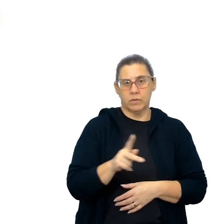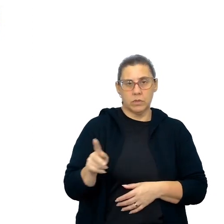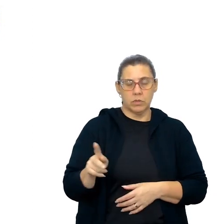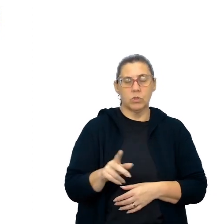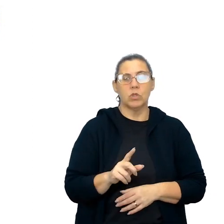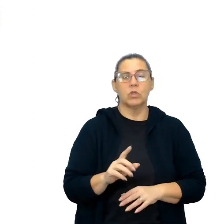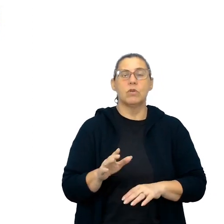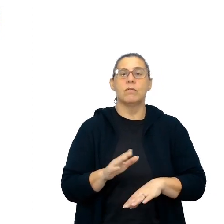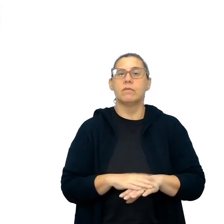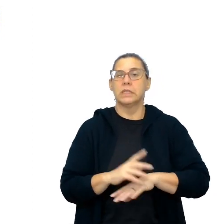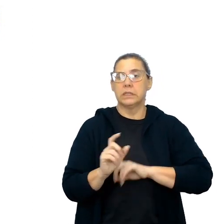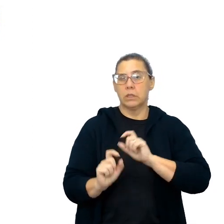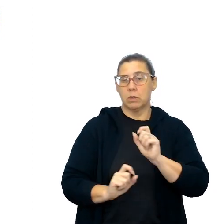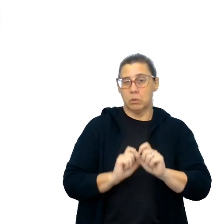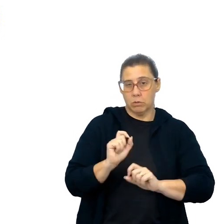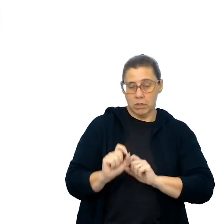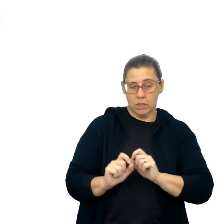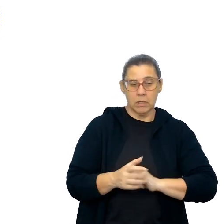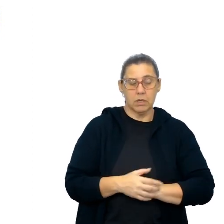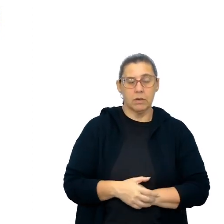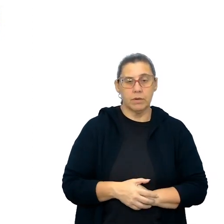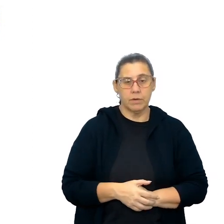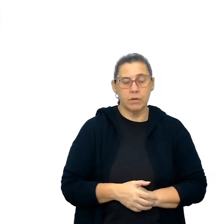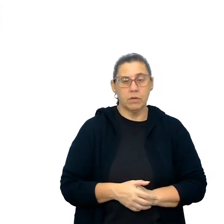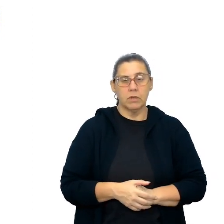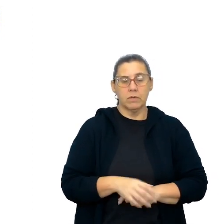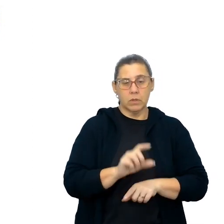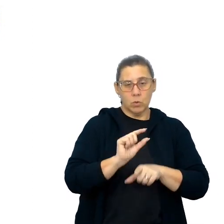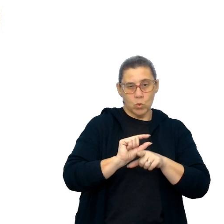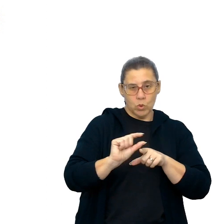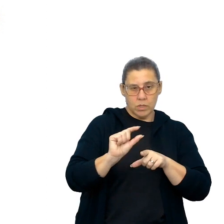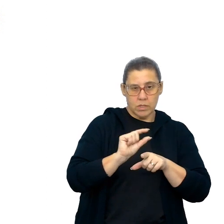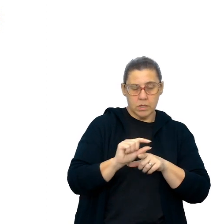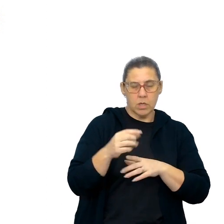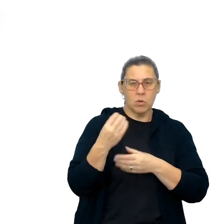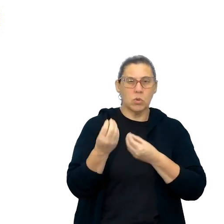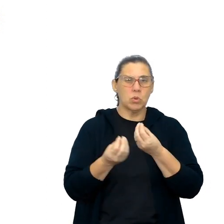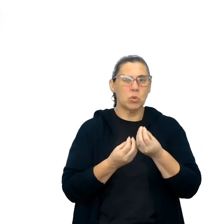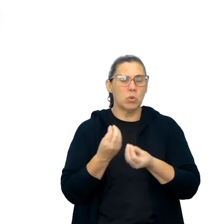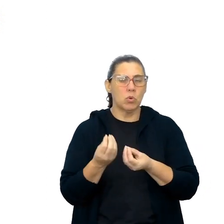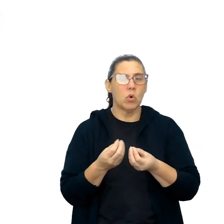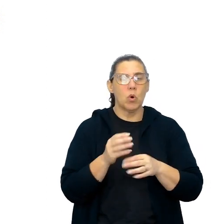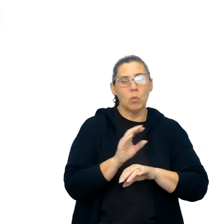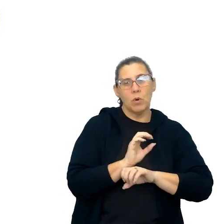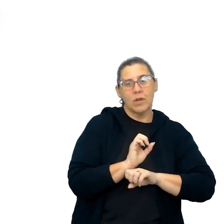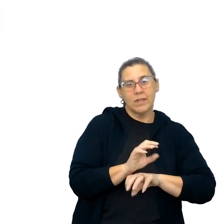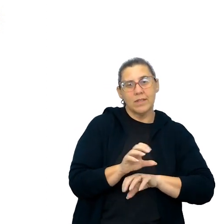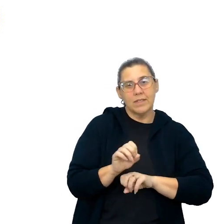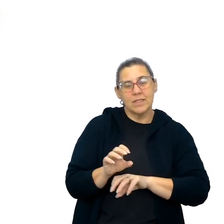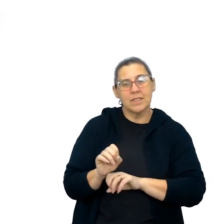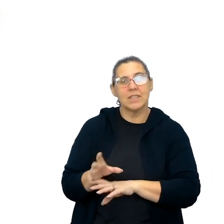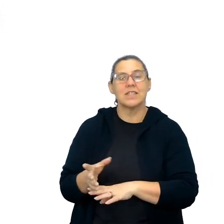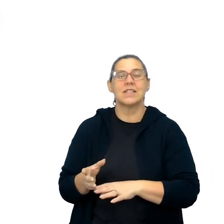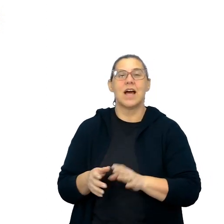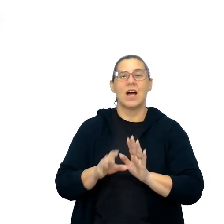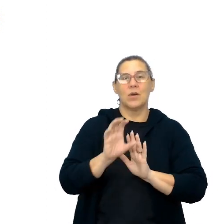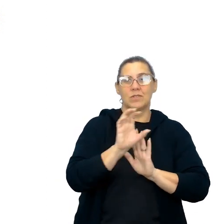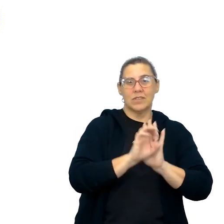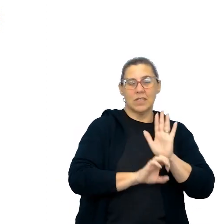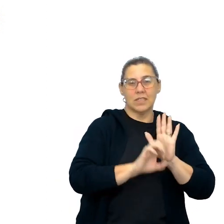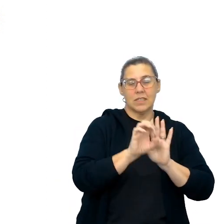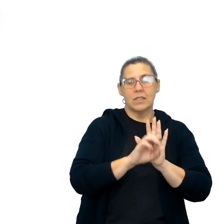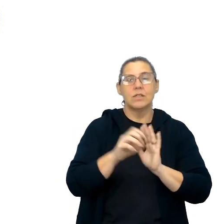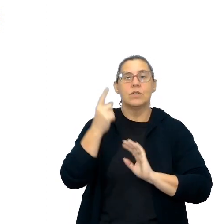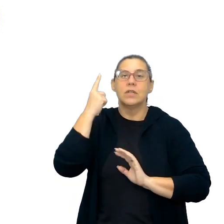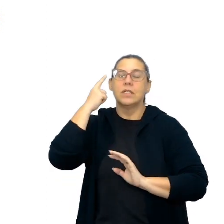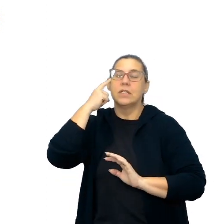nós fazemos o quê? Nós damos uma formação para vocês, como é que se trabalha com os exercícios e alguma